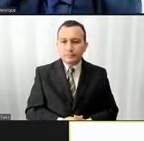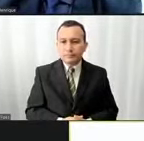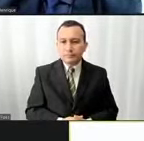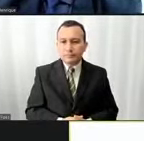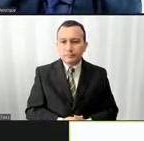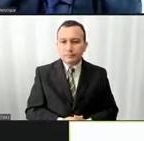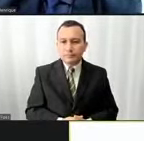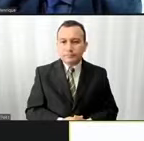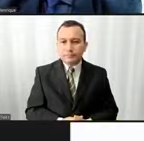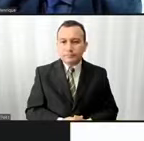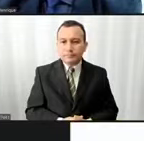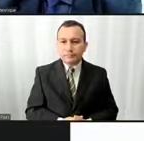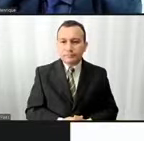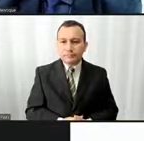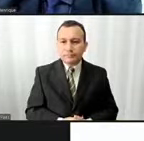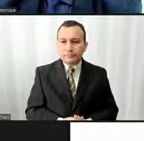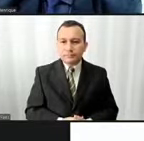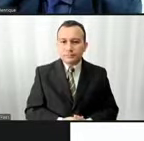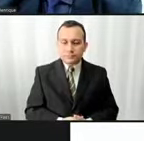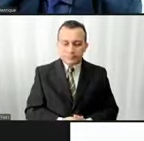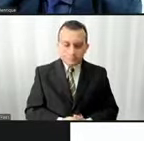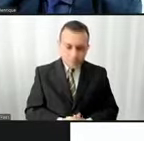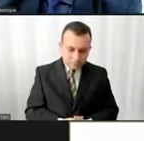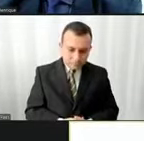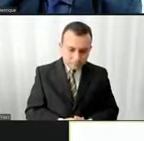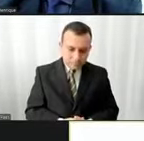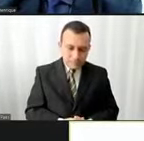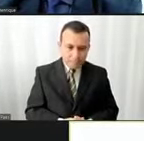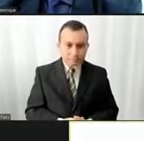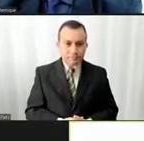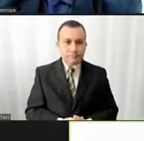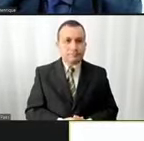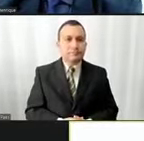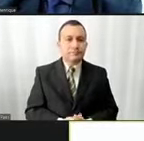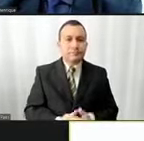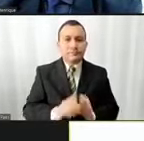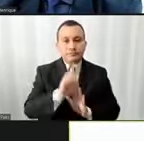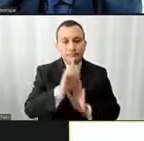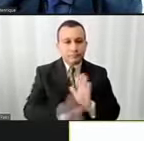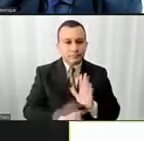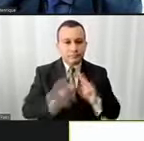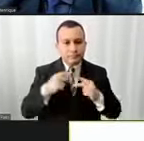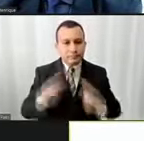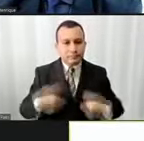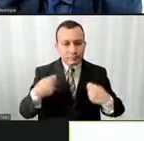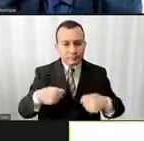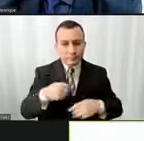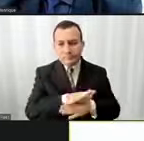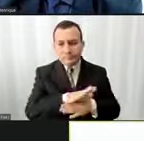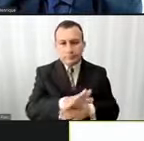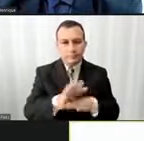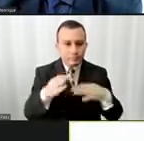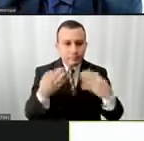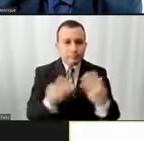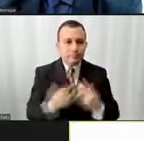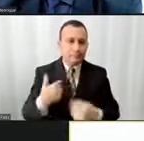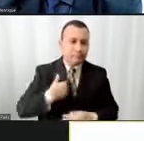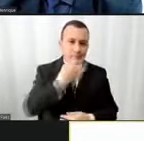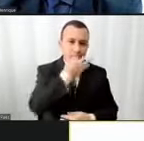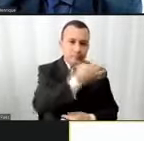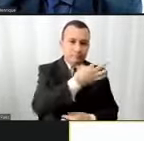Aprovada. Dos humanos, Edna. Deviam visitar a família do. Meu. É absolutamente contrário.